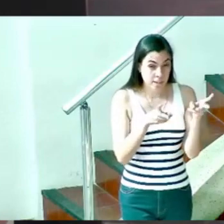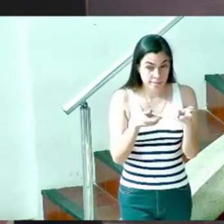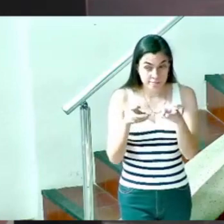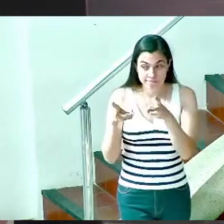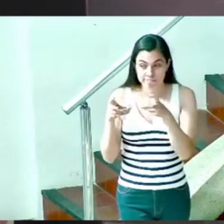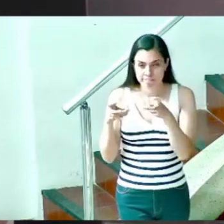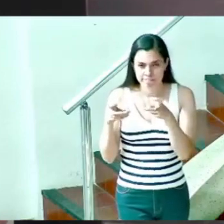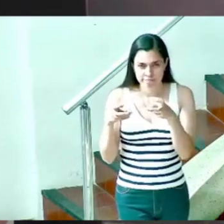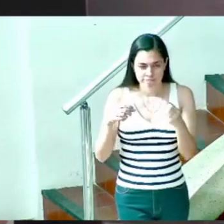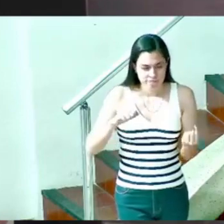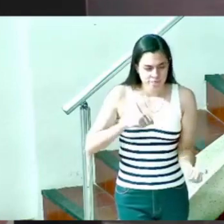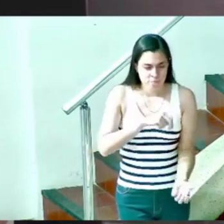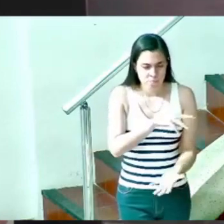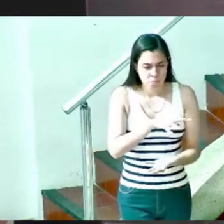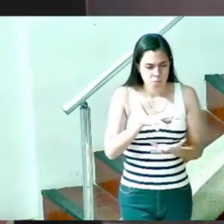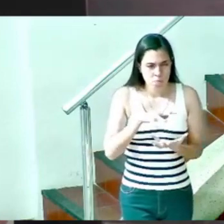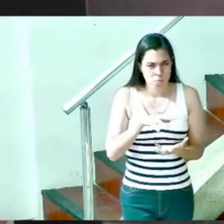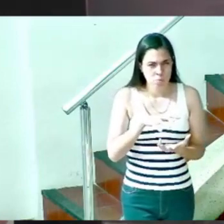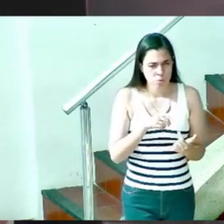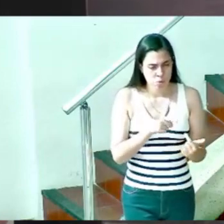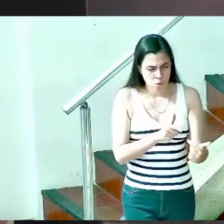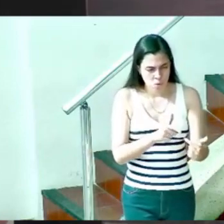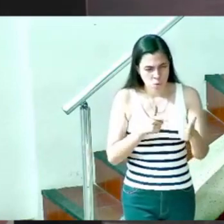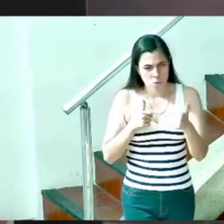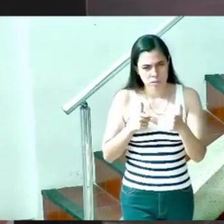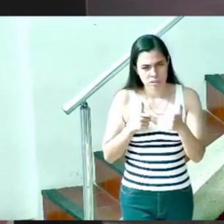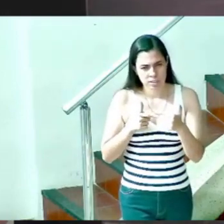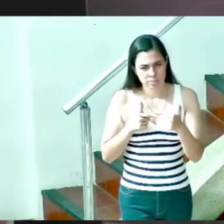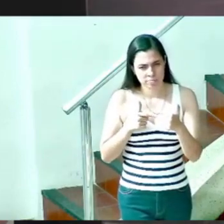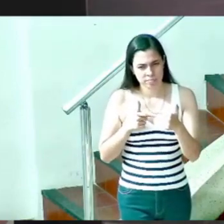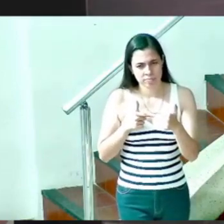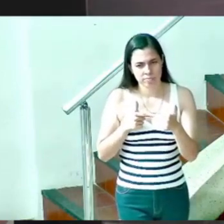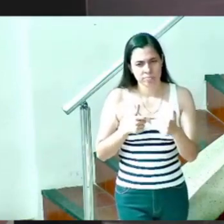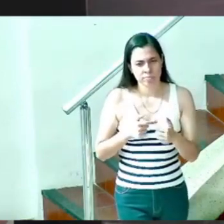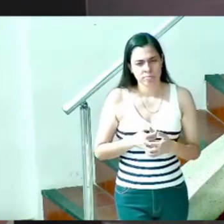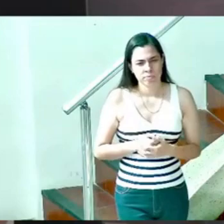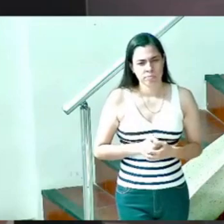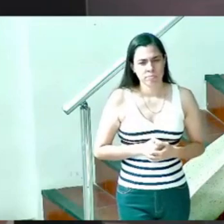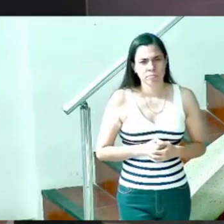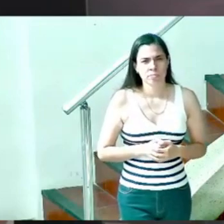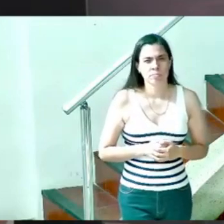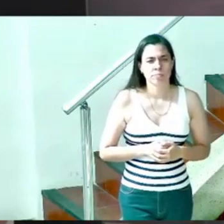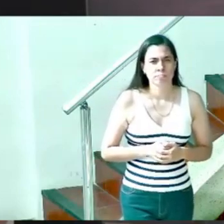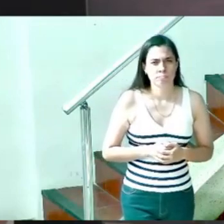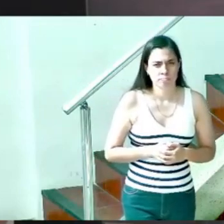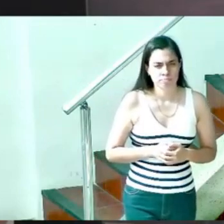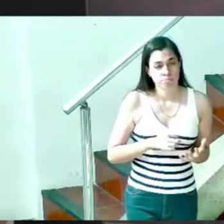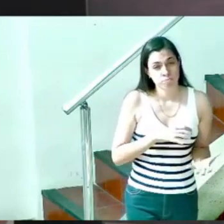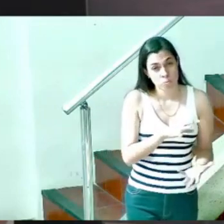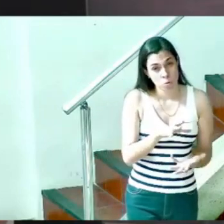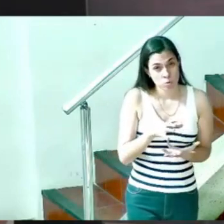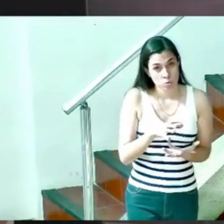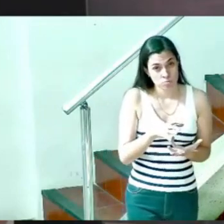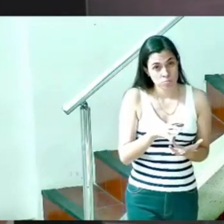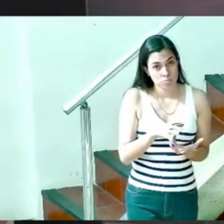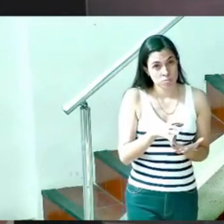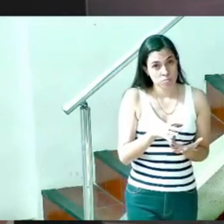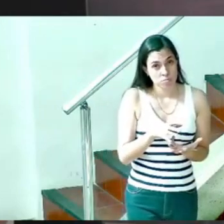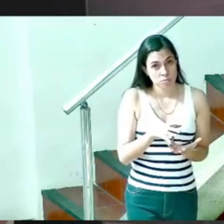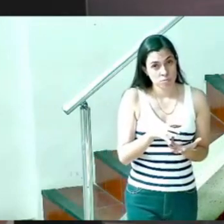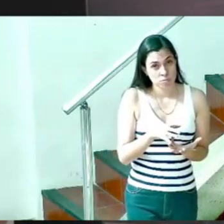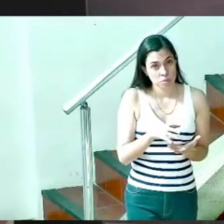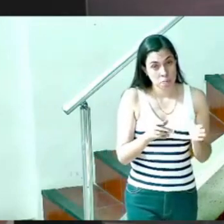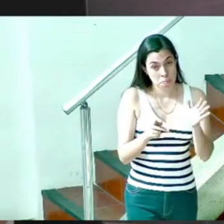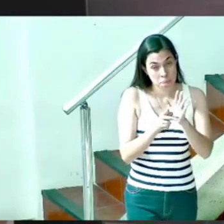o mundo como um inimigo ou como uma expressão de mal, um mundo que jaz no maligno. Eis a